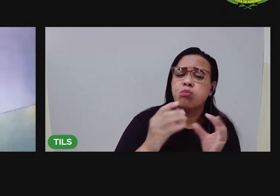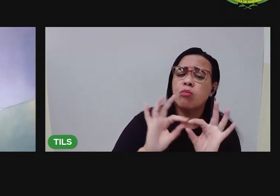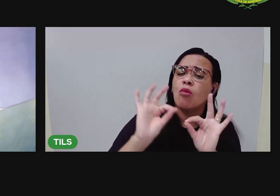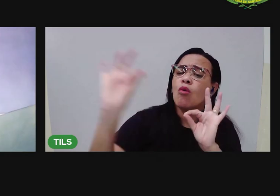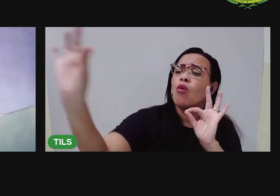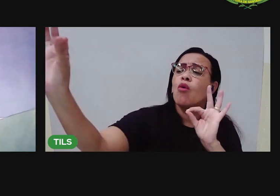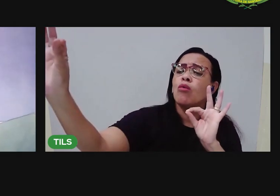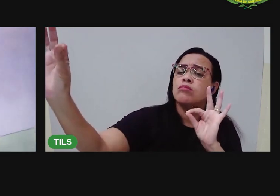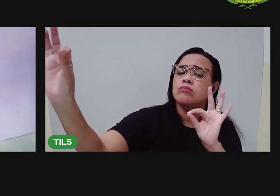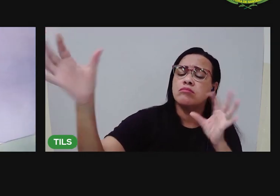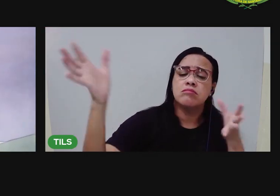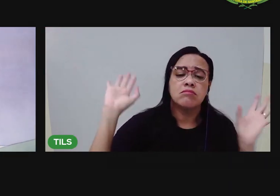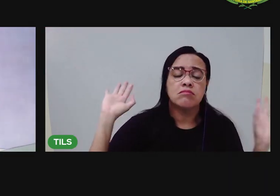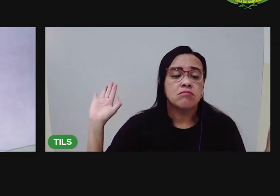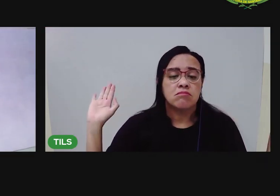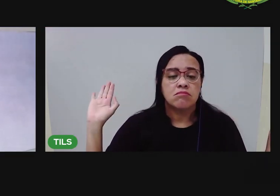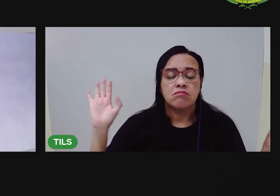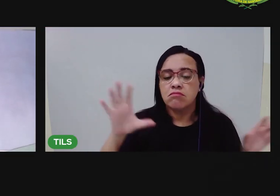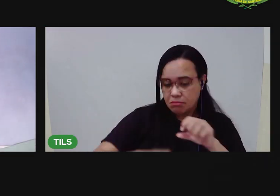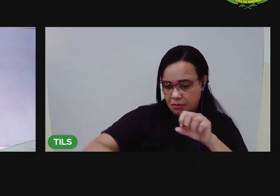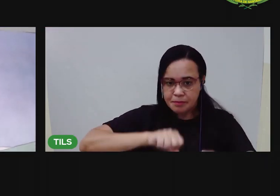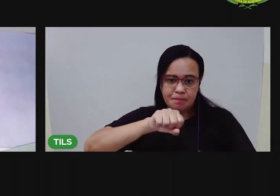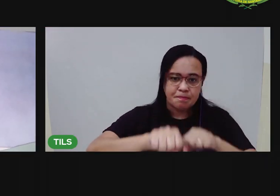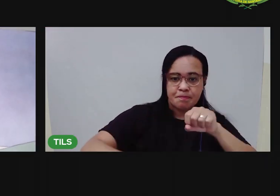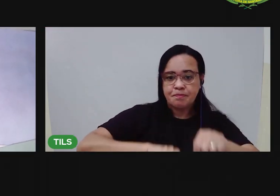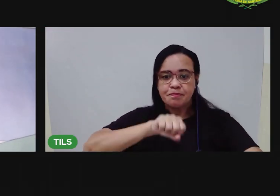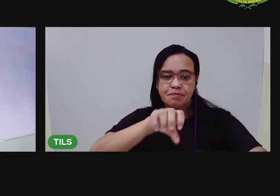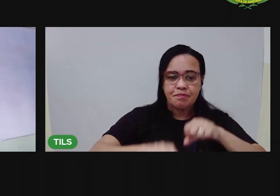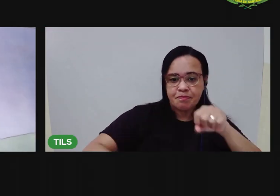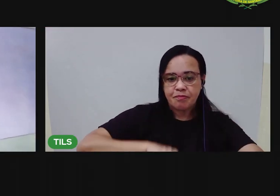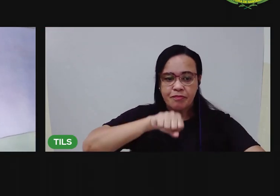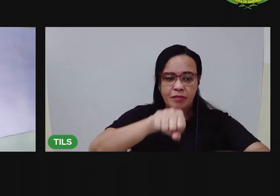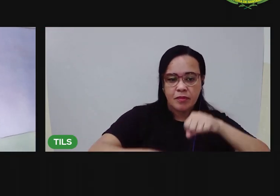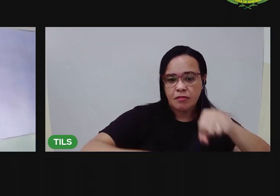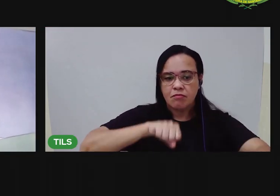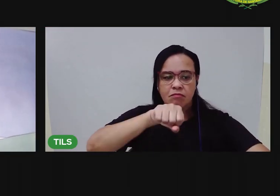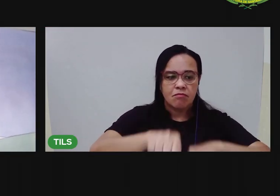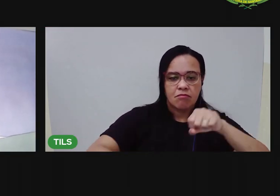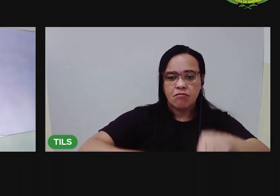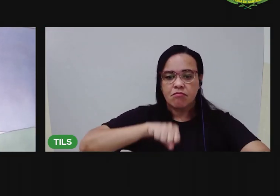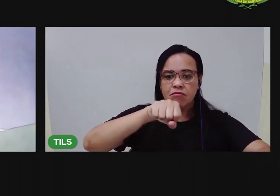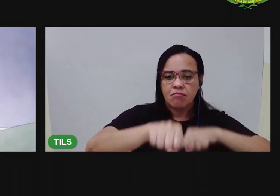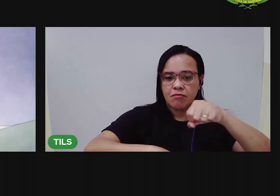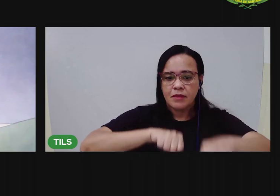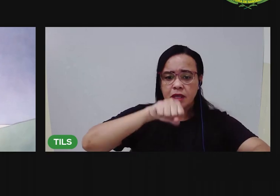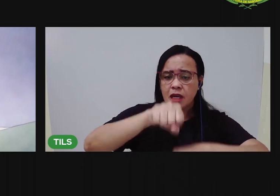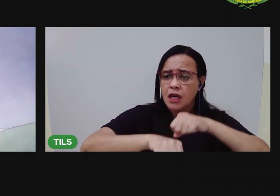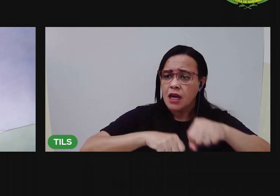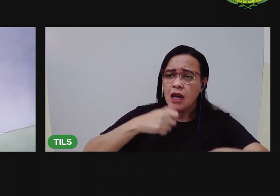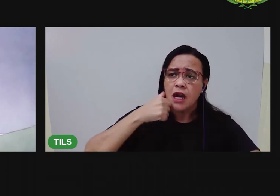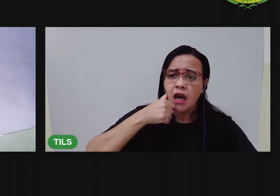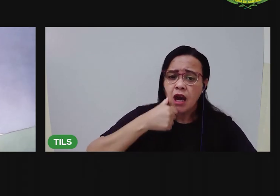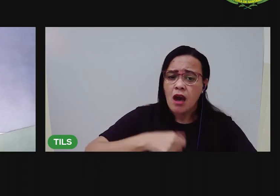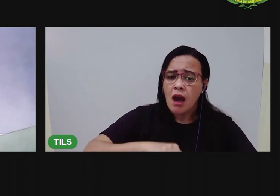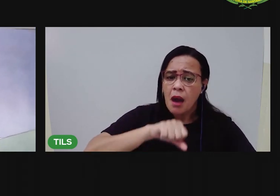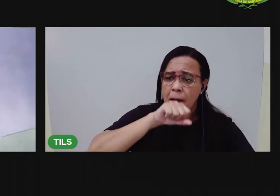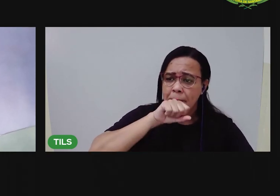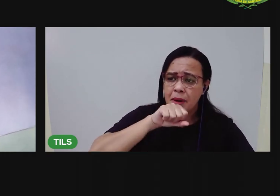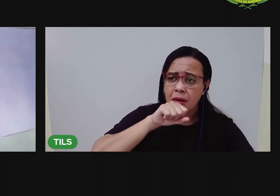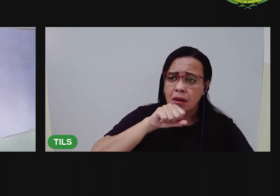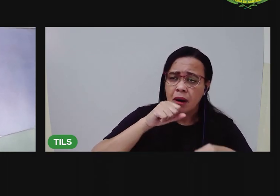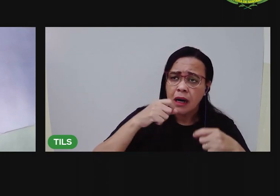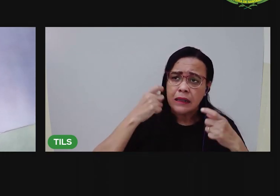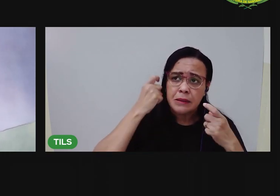Pegou a sua bicicleta e lá foi ele. E a mamãe porca ficou em casa